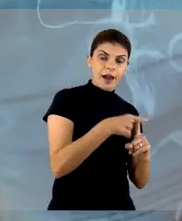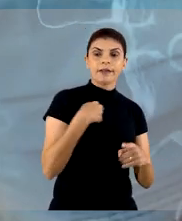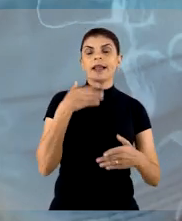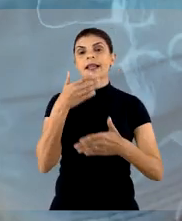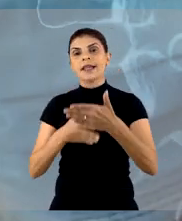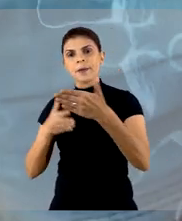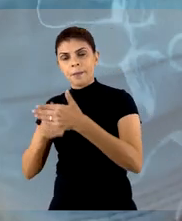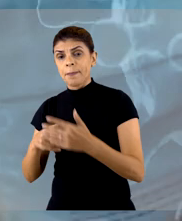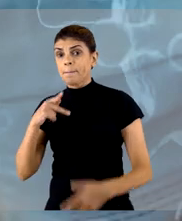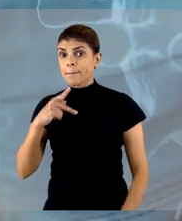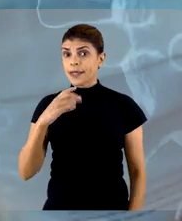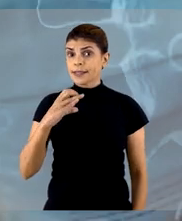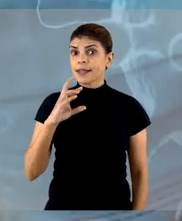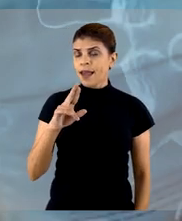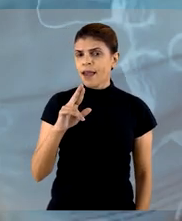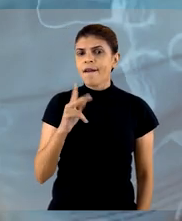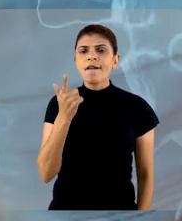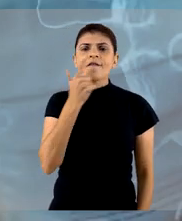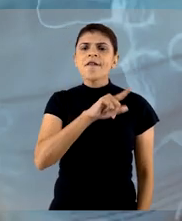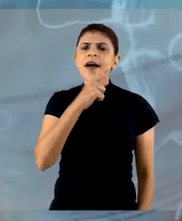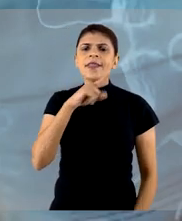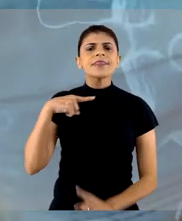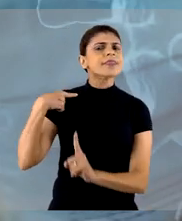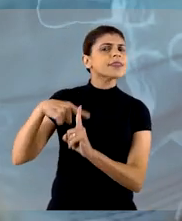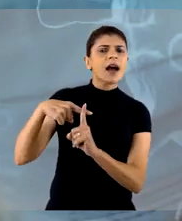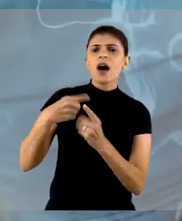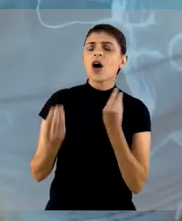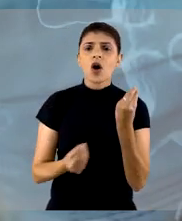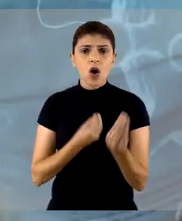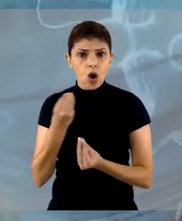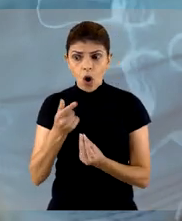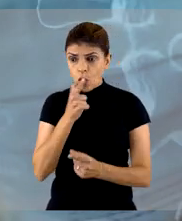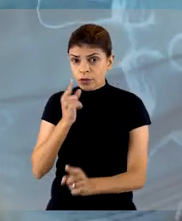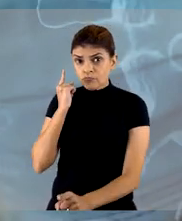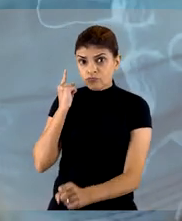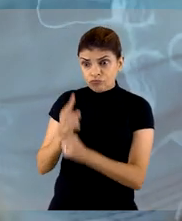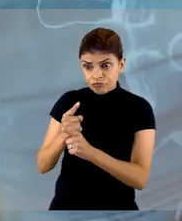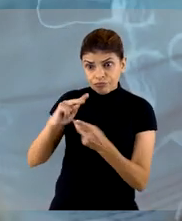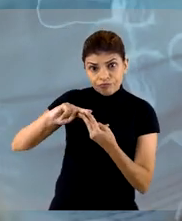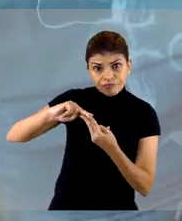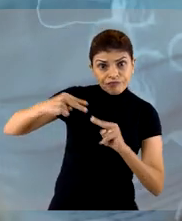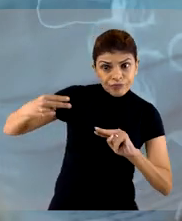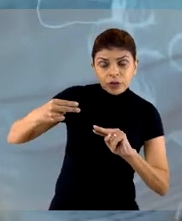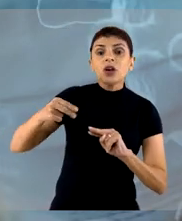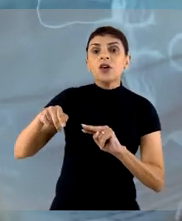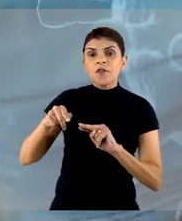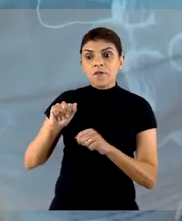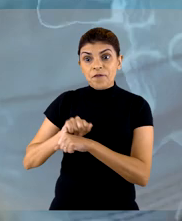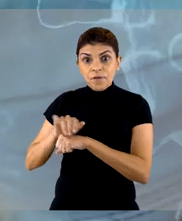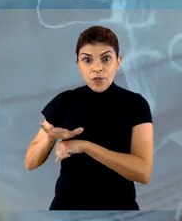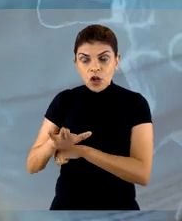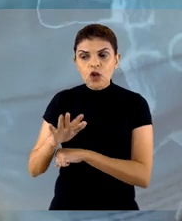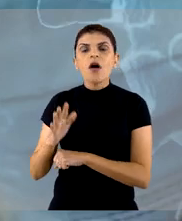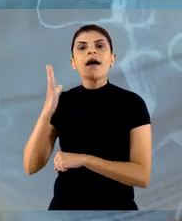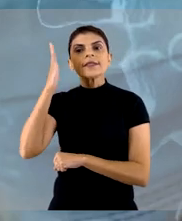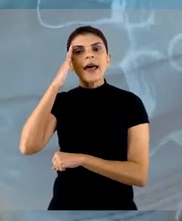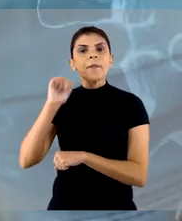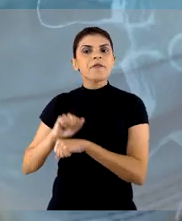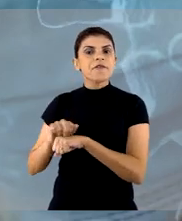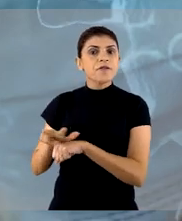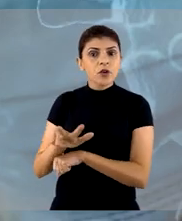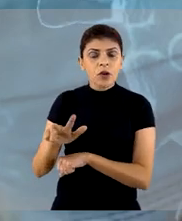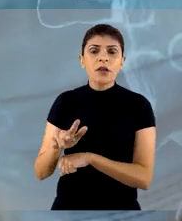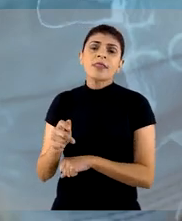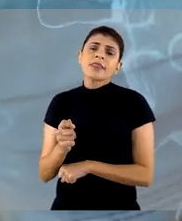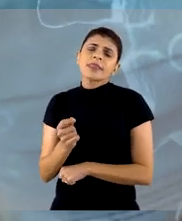da PCR? É que quando você consegue amplificar o material genético do vírus, eles nos dão uma ideia da carga viral, além